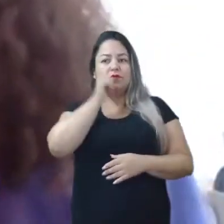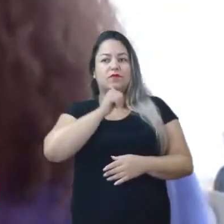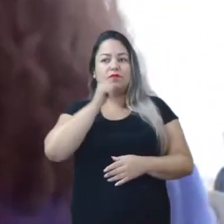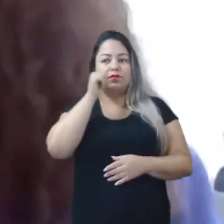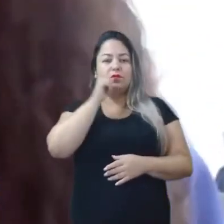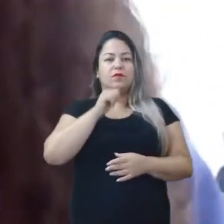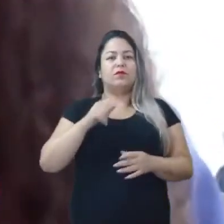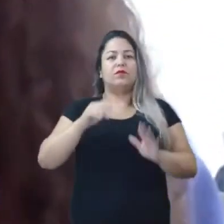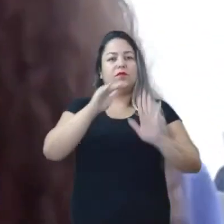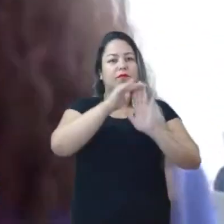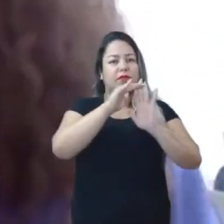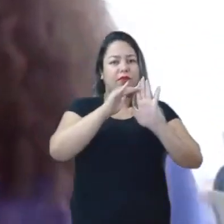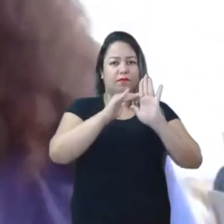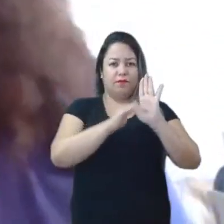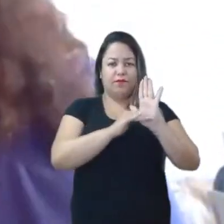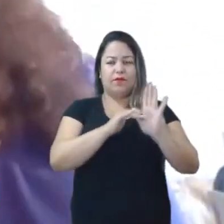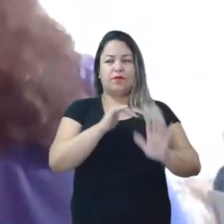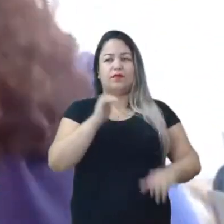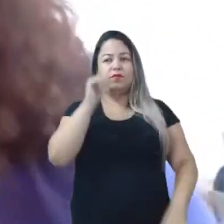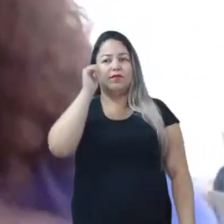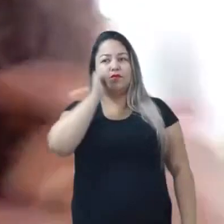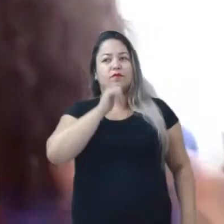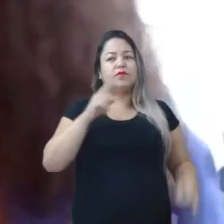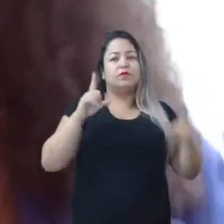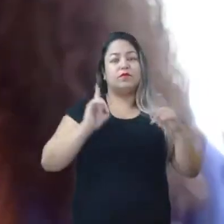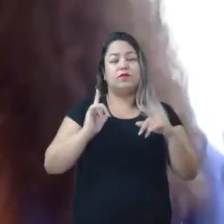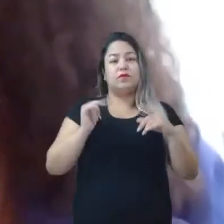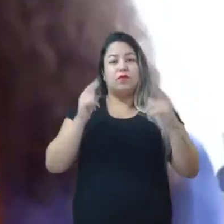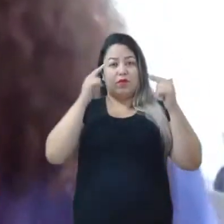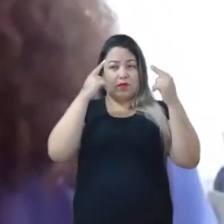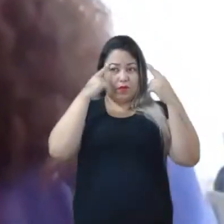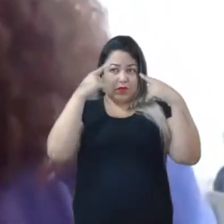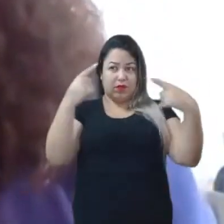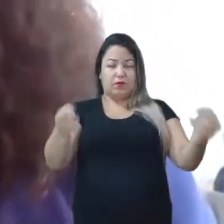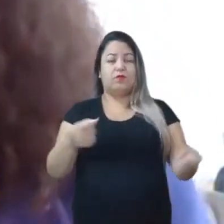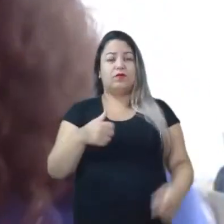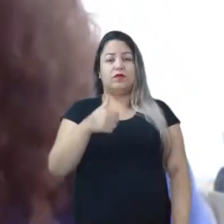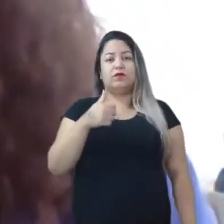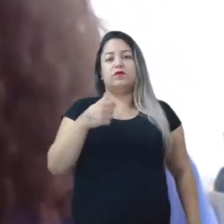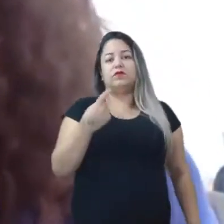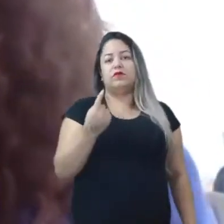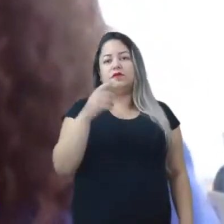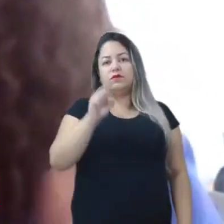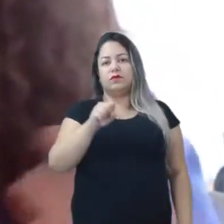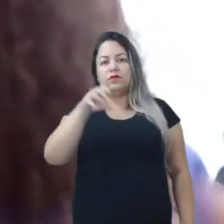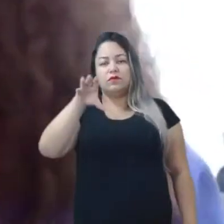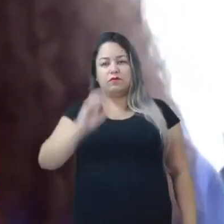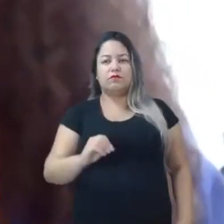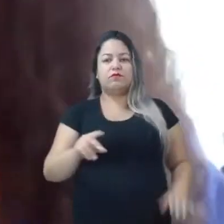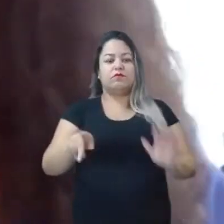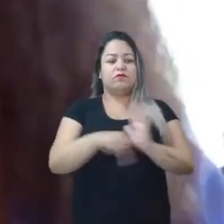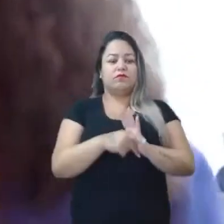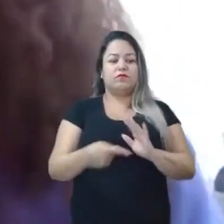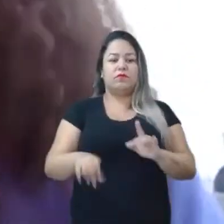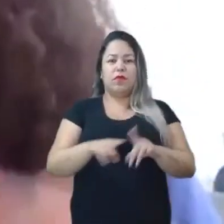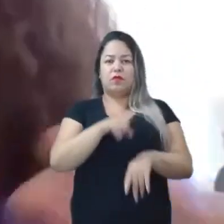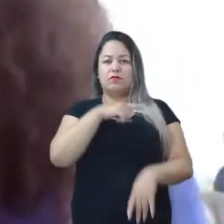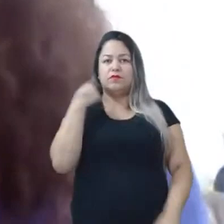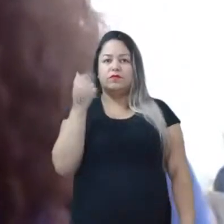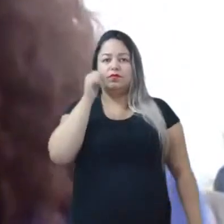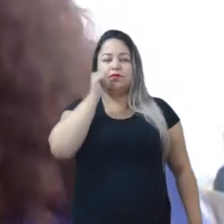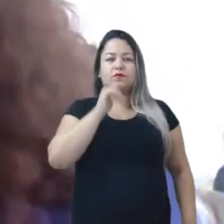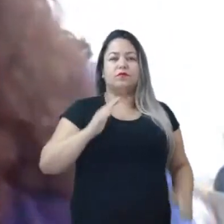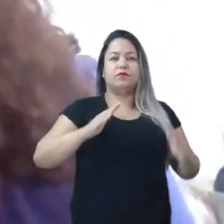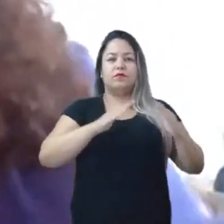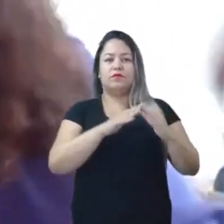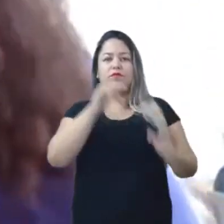o programa Mulher Viver Sem Violência, o próprio 180, o Pacto Nacional de Prevenção aos Feminicídios, a Casa da